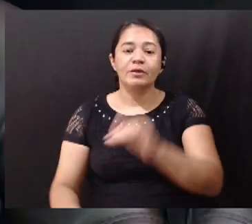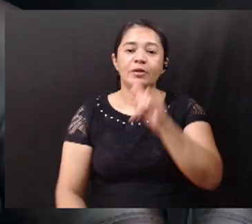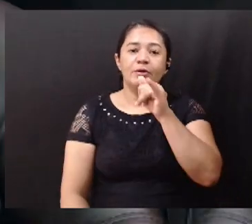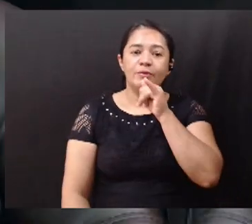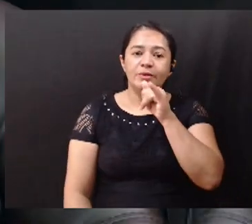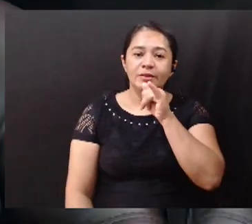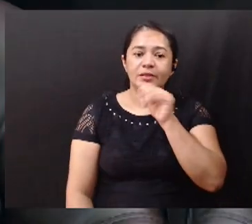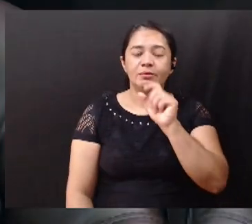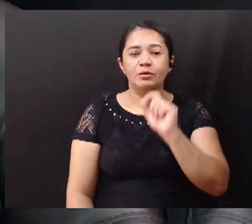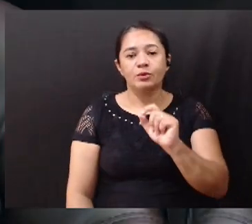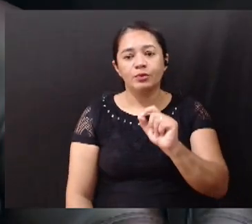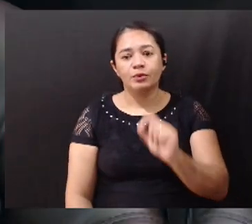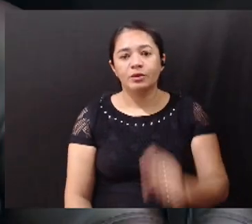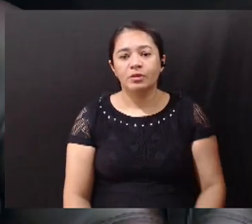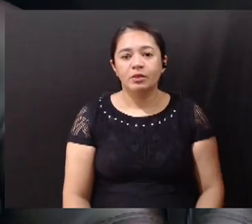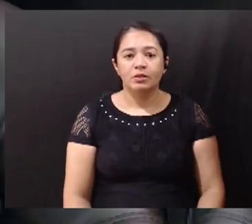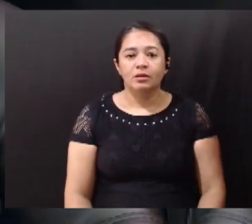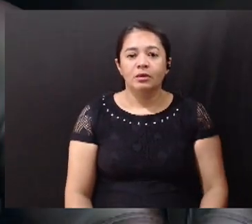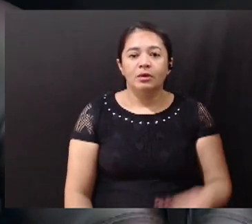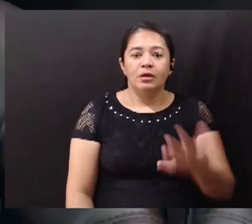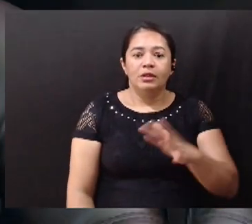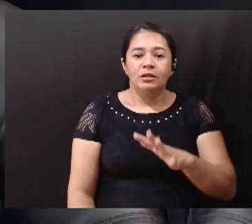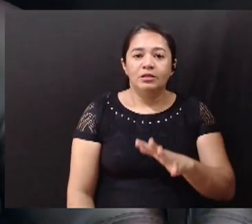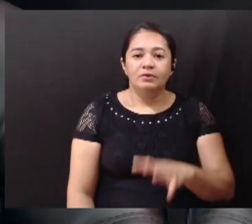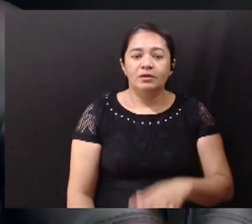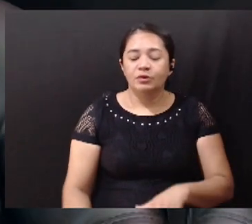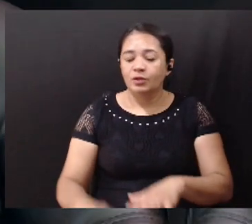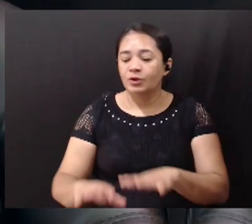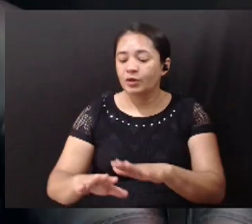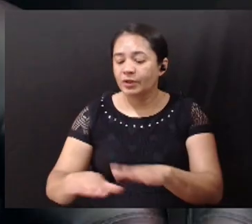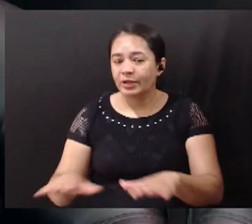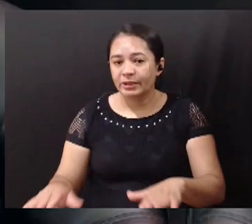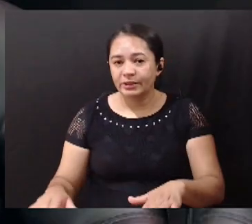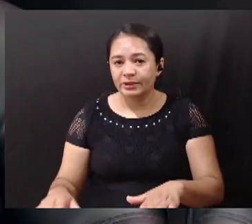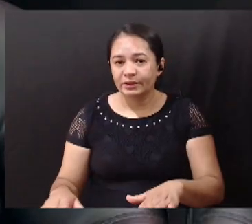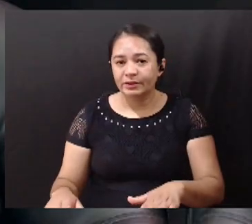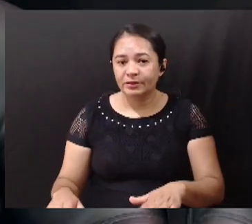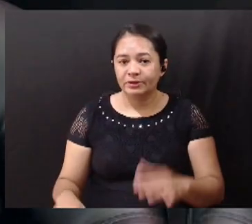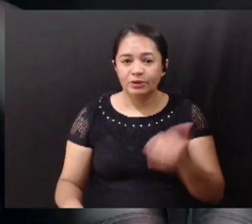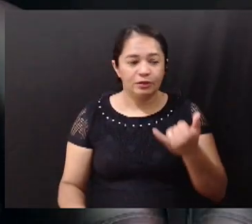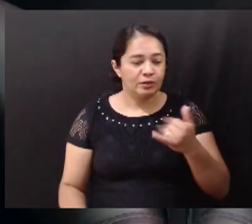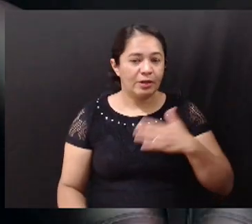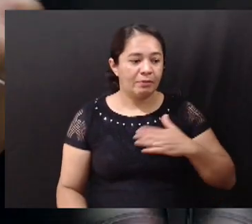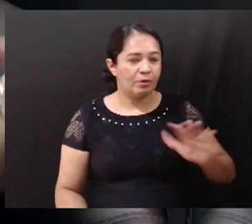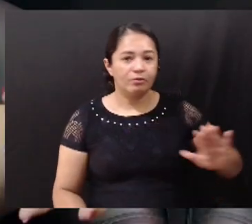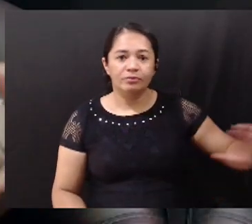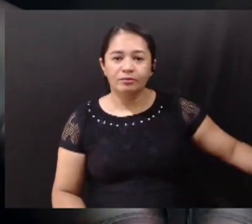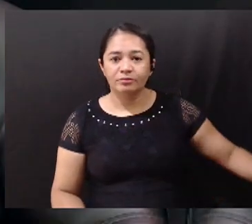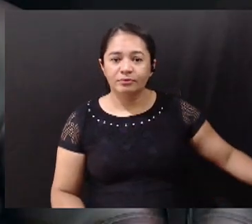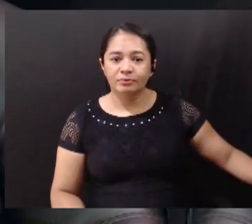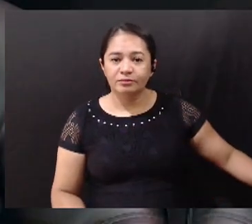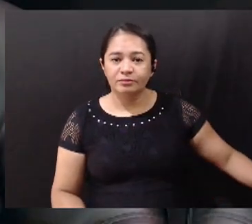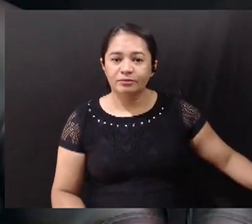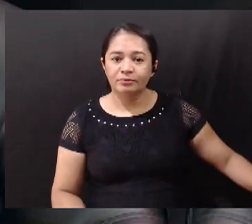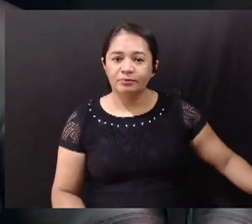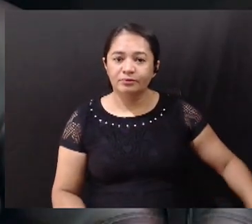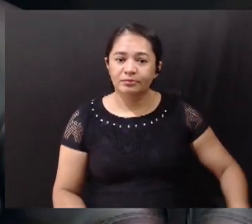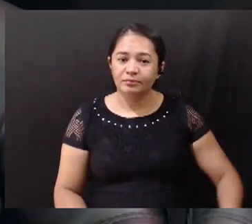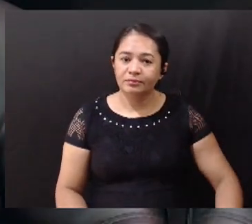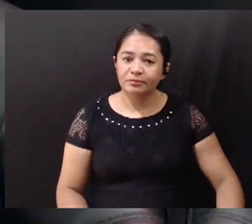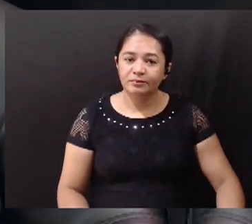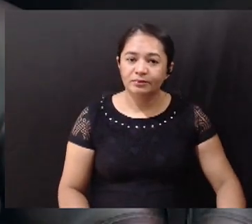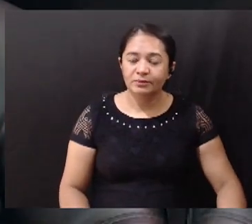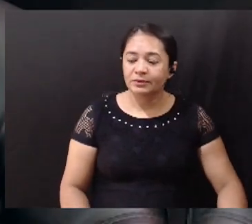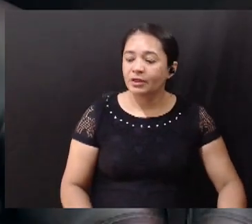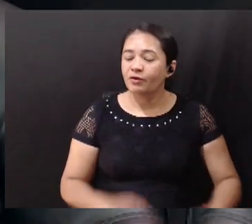vezes, eu tô na sessão com a minha criança e eu coloco meu celular do lado, porque eu vou ajustando o tempo, vou dando previsibilidade para a criança, e em